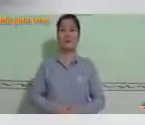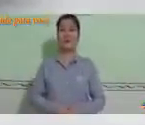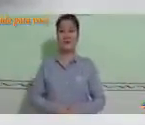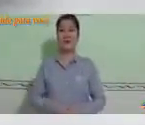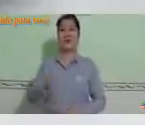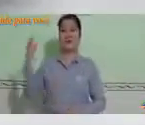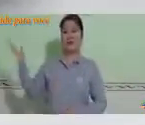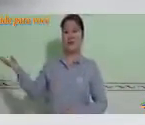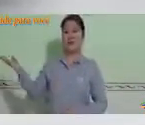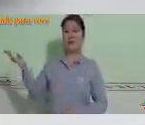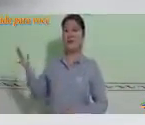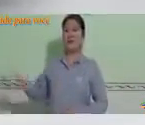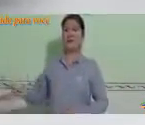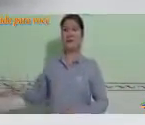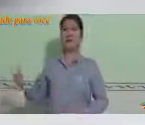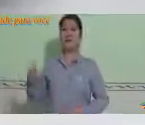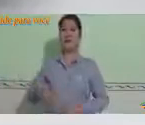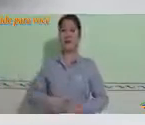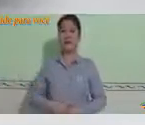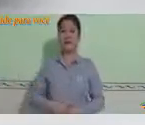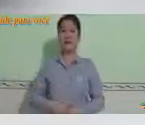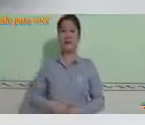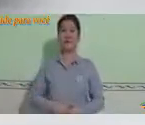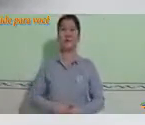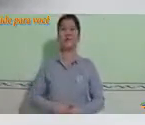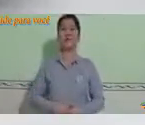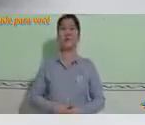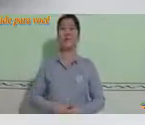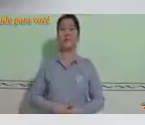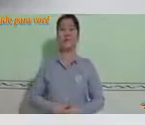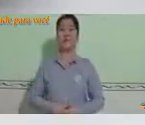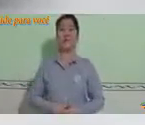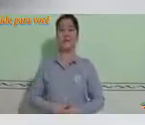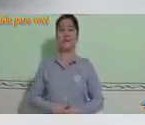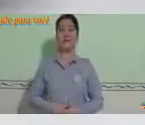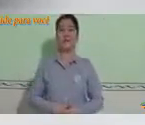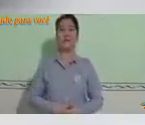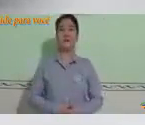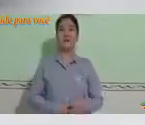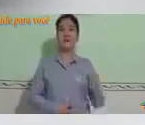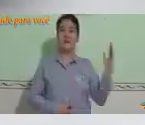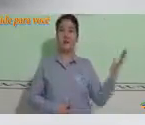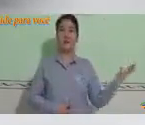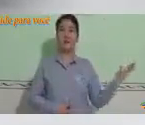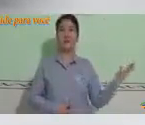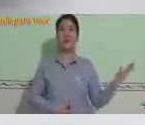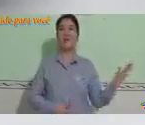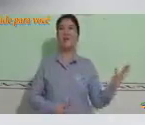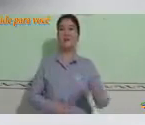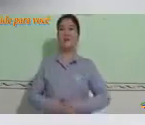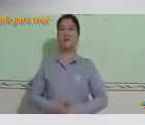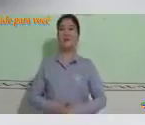forma de pomada, quando a doença está ainda no início, ou na forma de comprimidos, quando o bicho geográfico